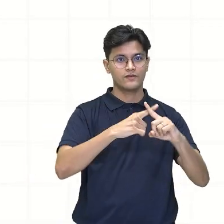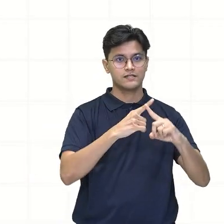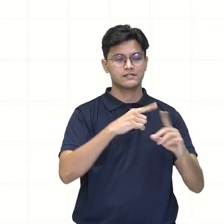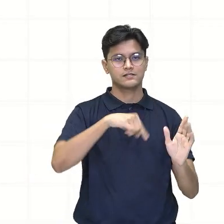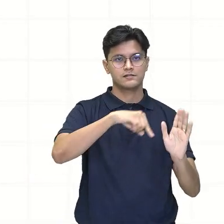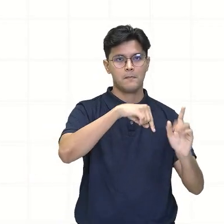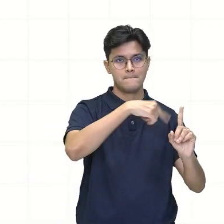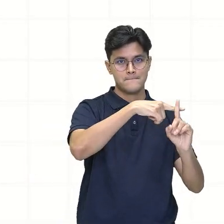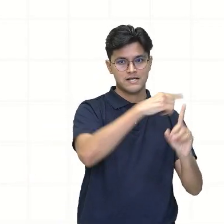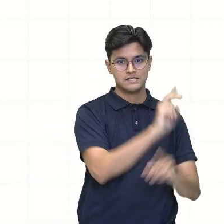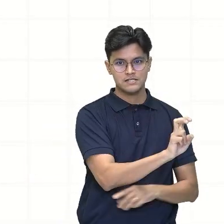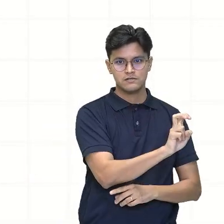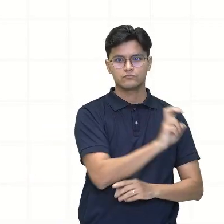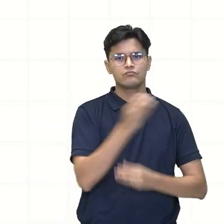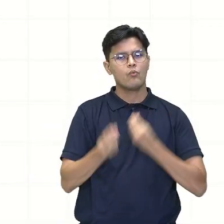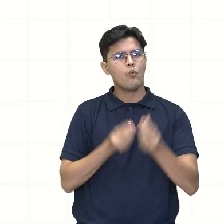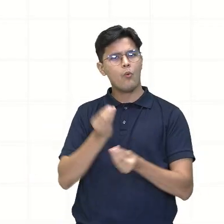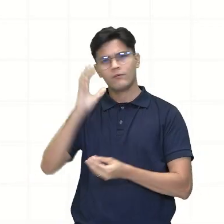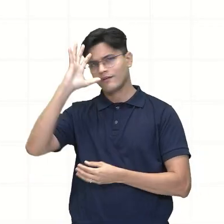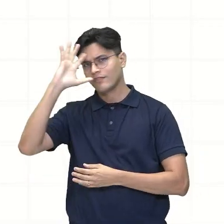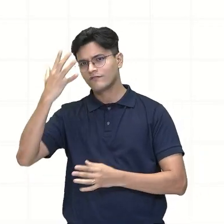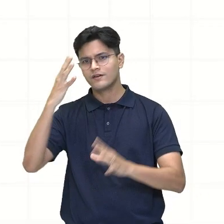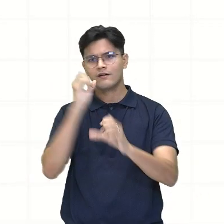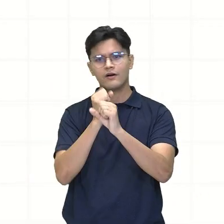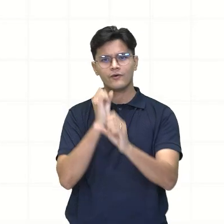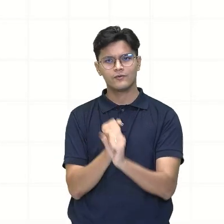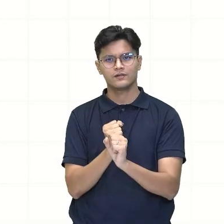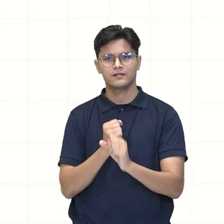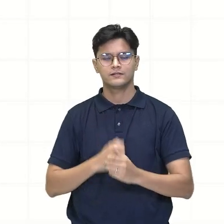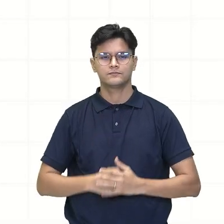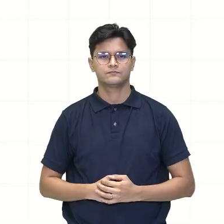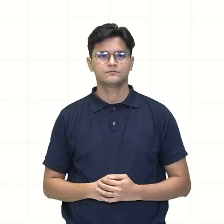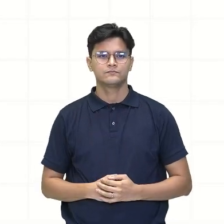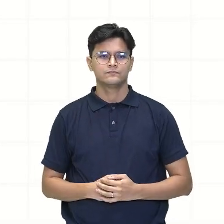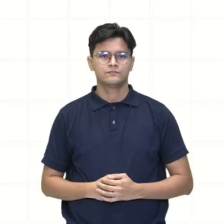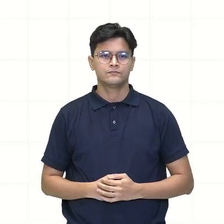faz para a gente resolver? A gente pode resolver